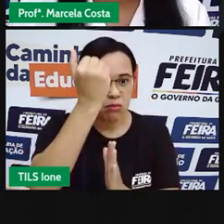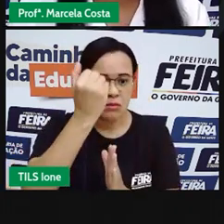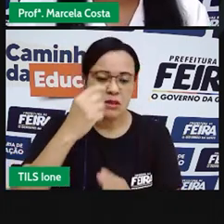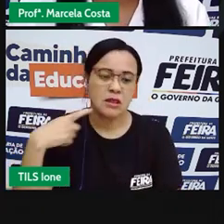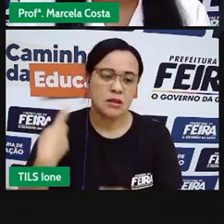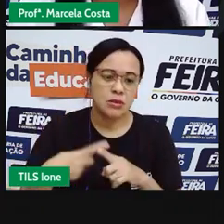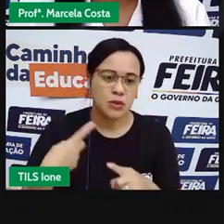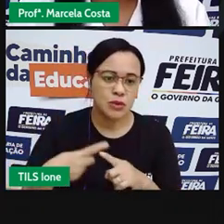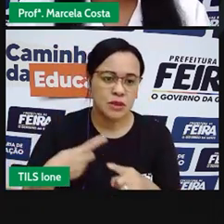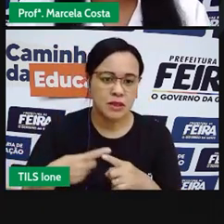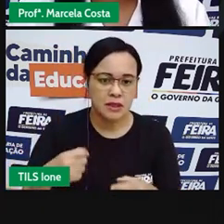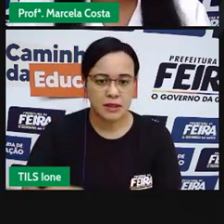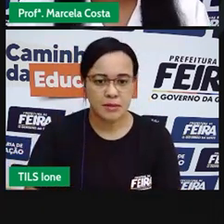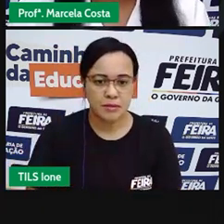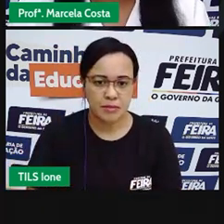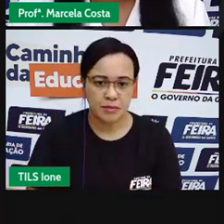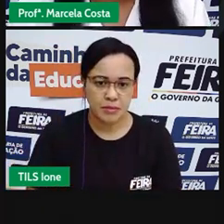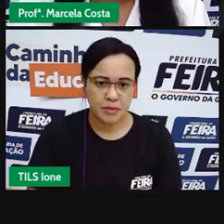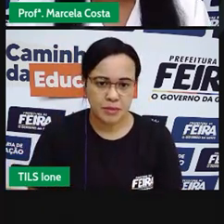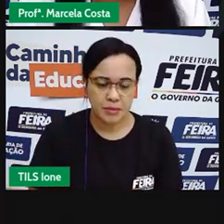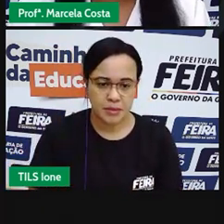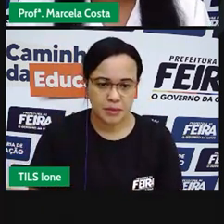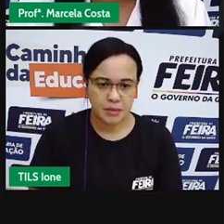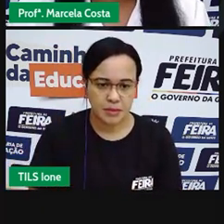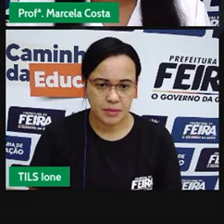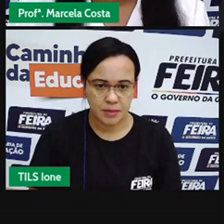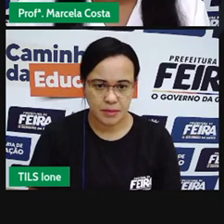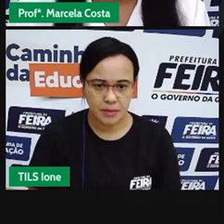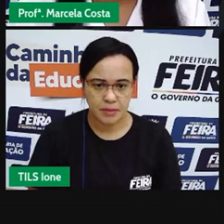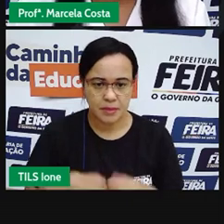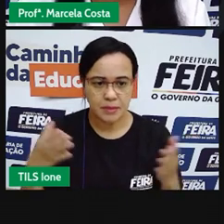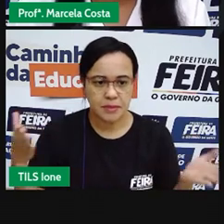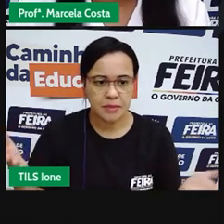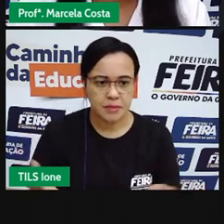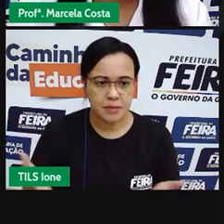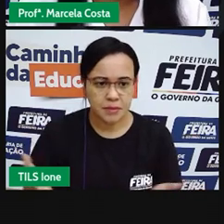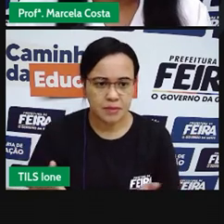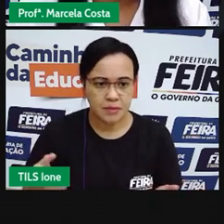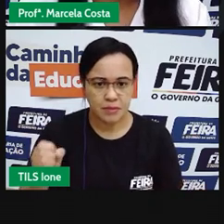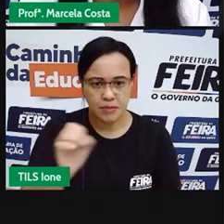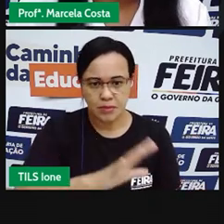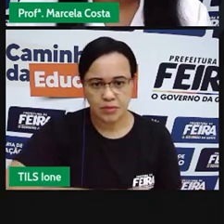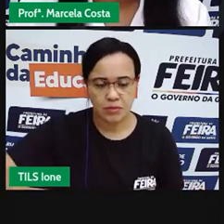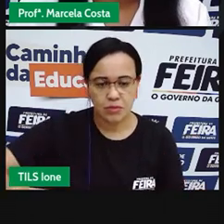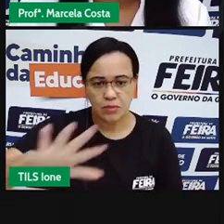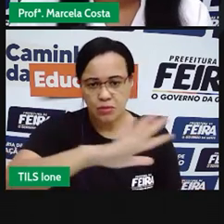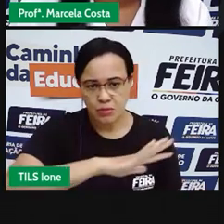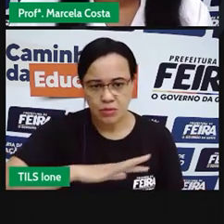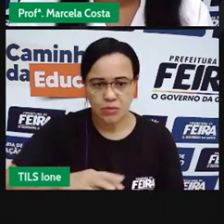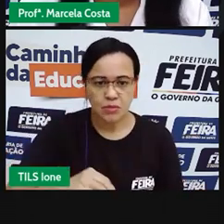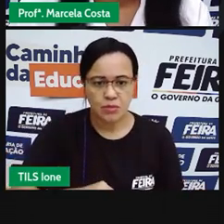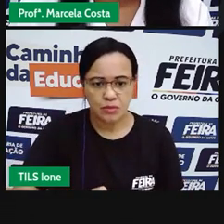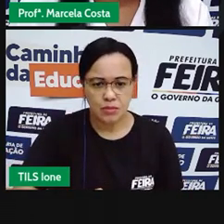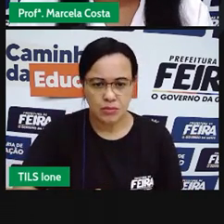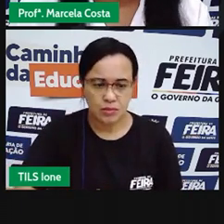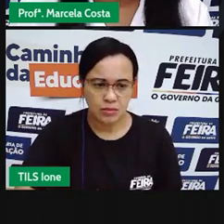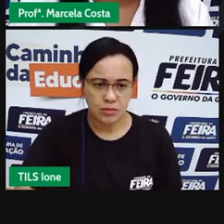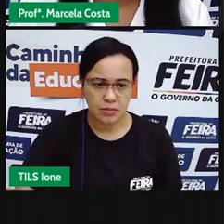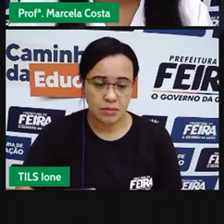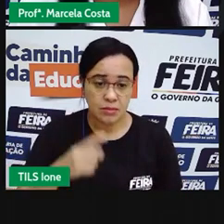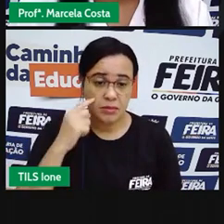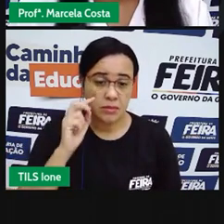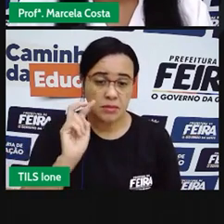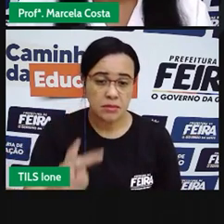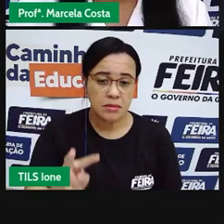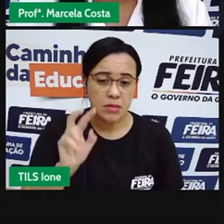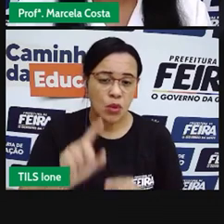participação de forças de segurança. SMC, entre outros órgãos. Então, a gente vê aí